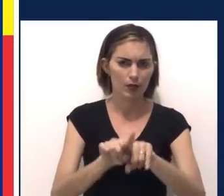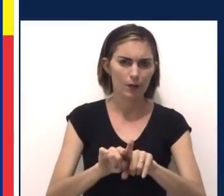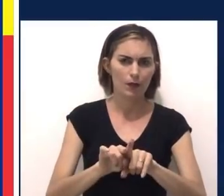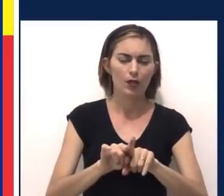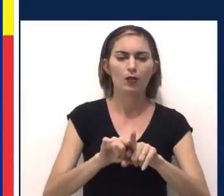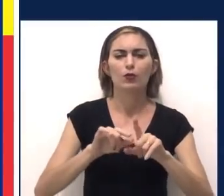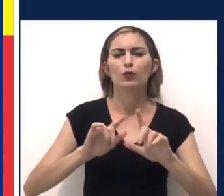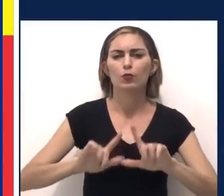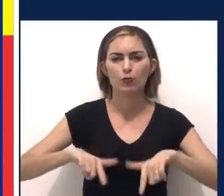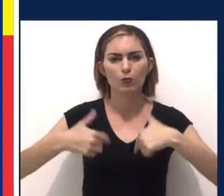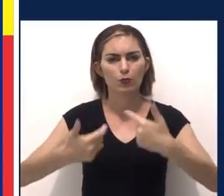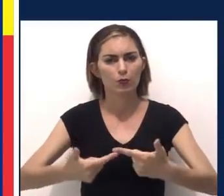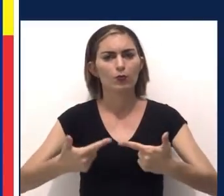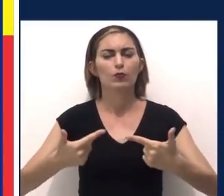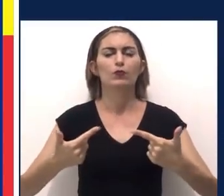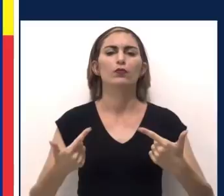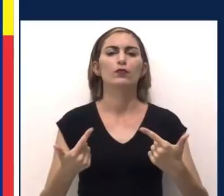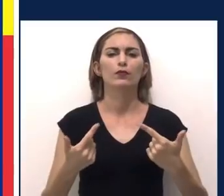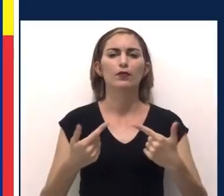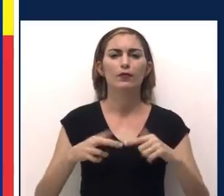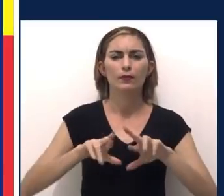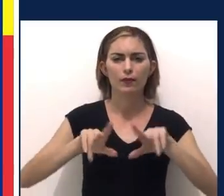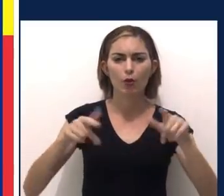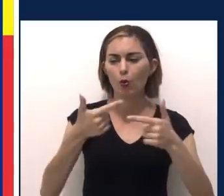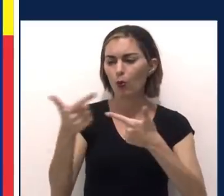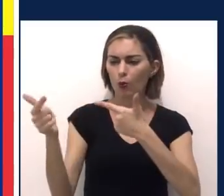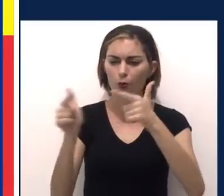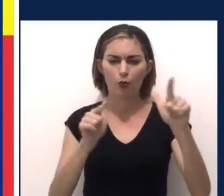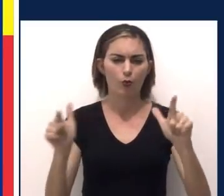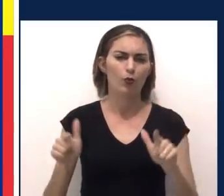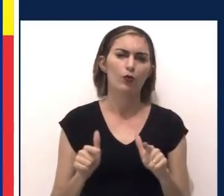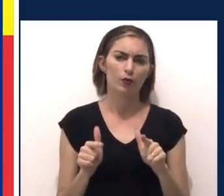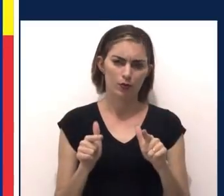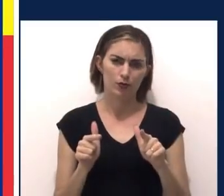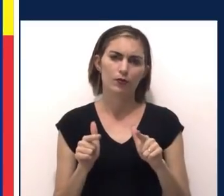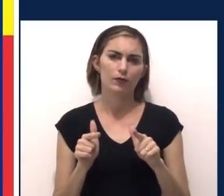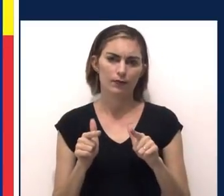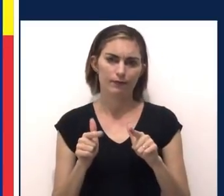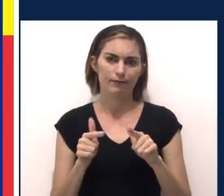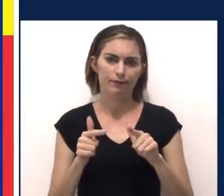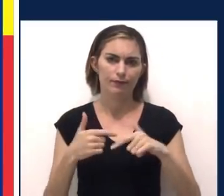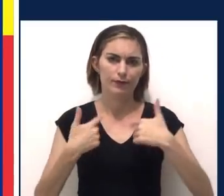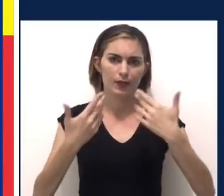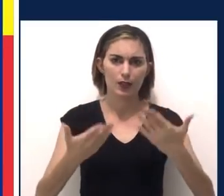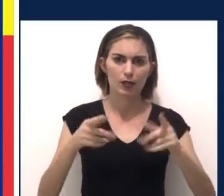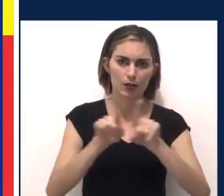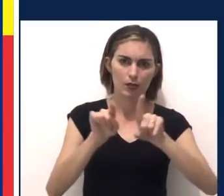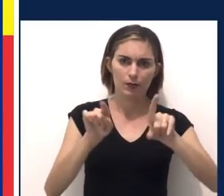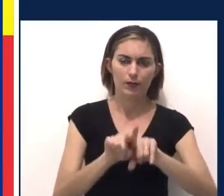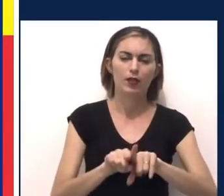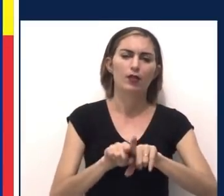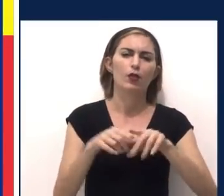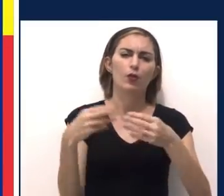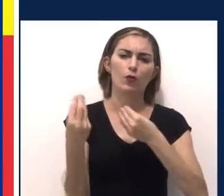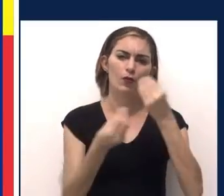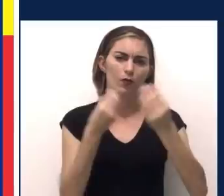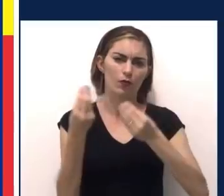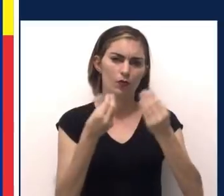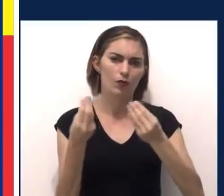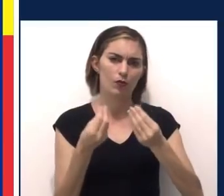de desmembramentos de outros pré-existentes, assim como se